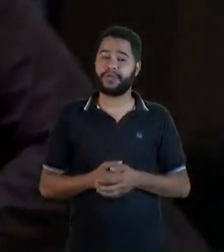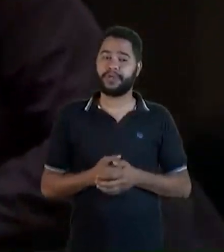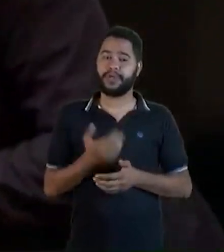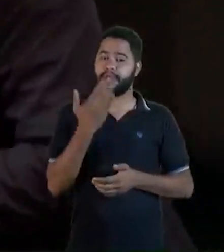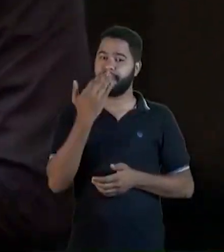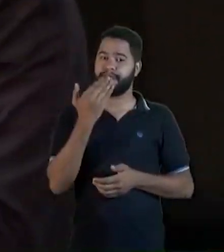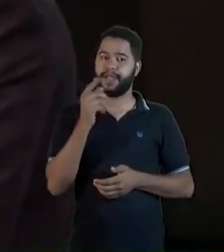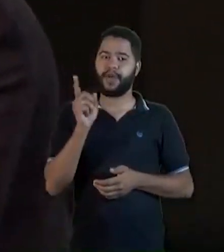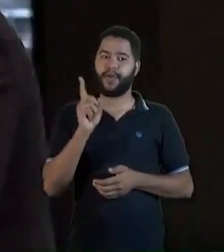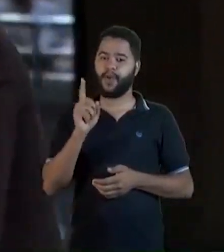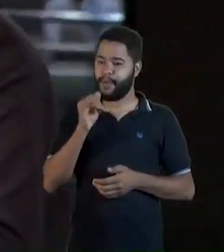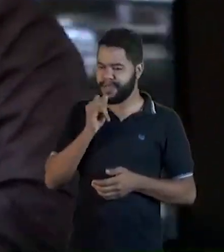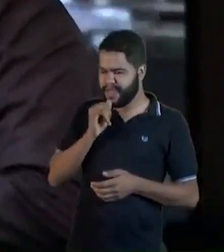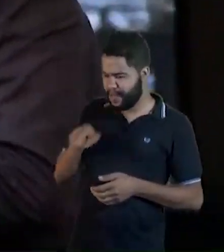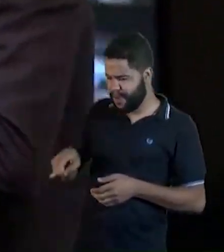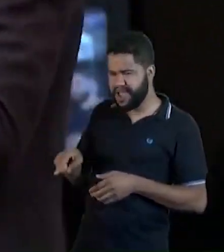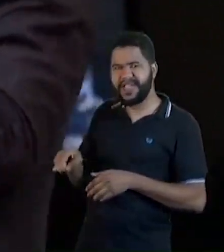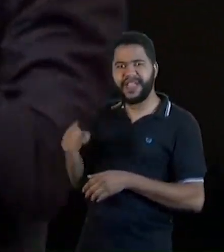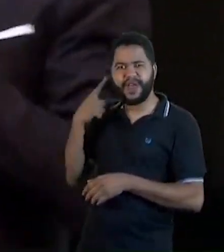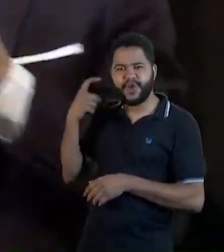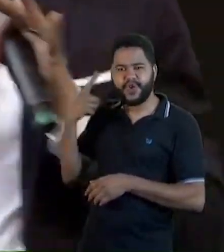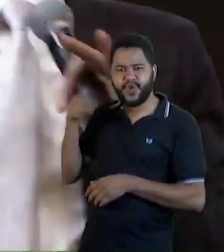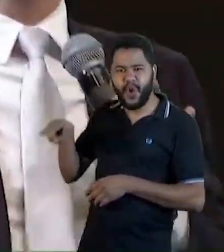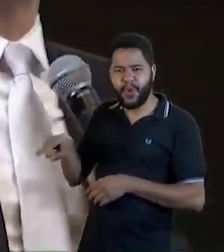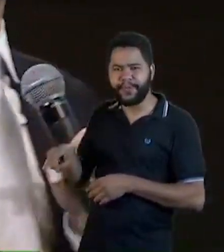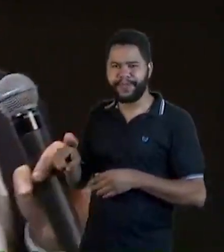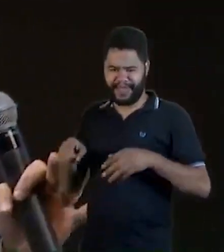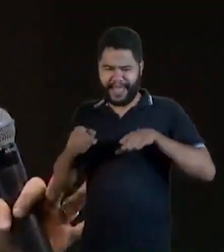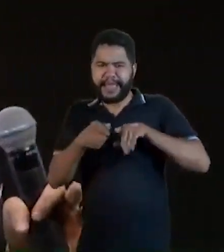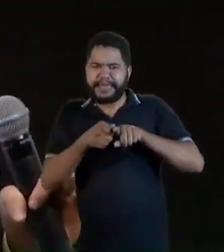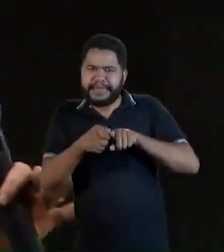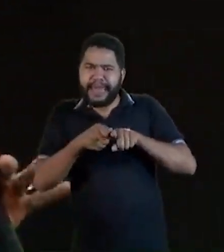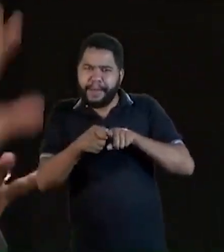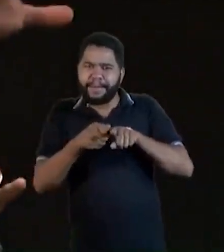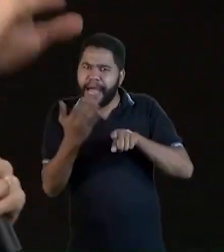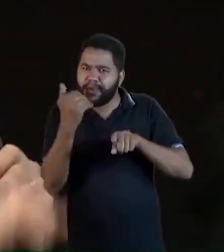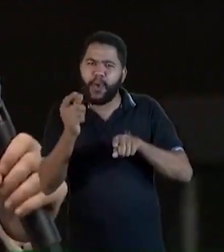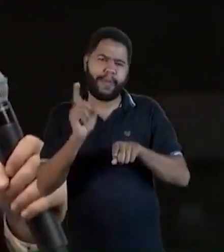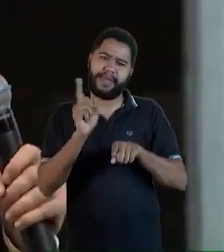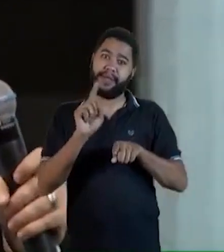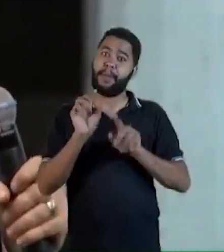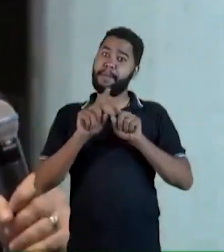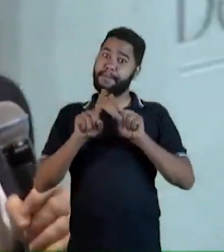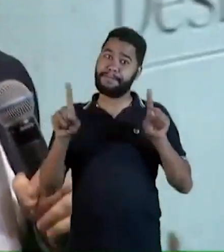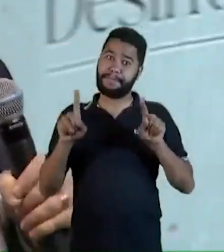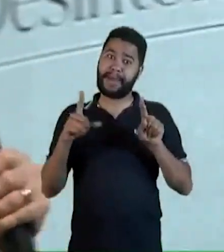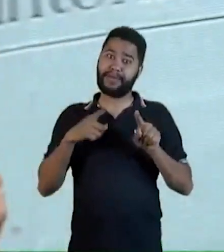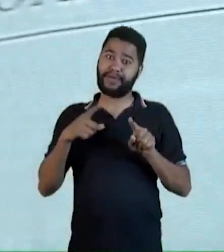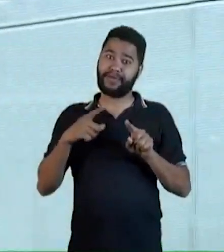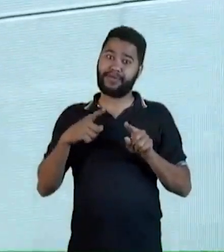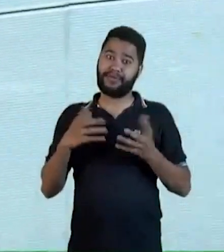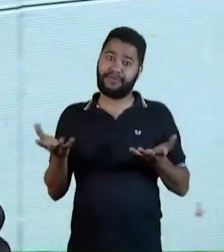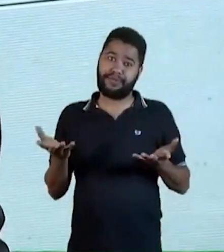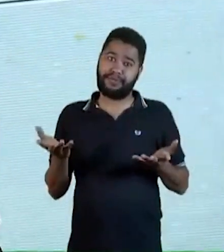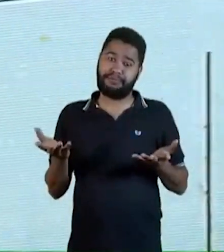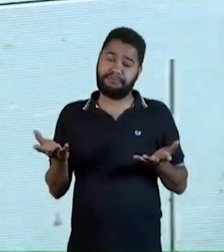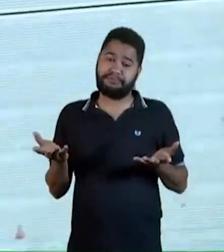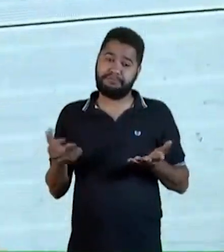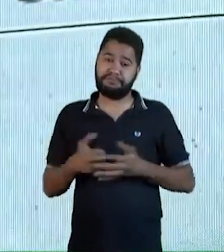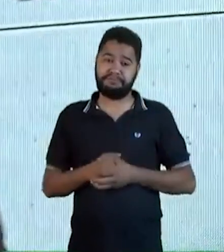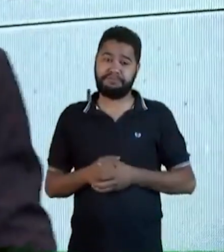não como uma caixa de som de é essa não como sapato é mas também se você tiver animada